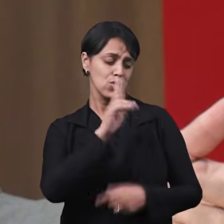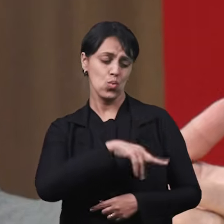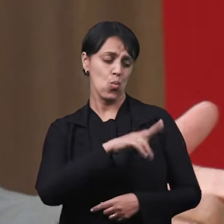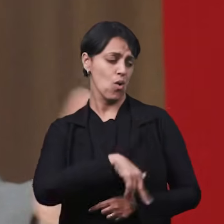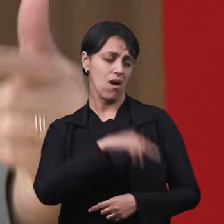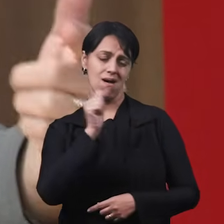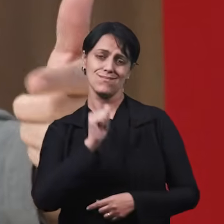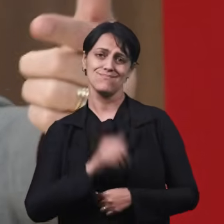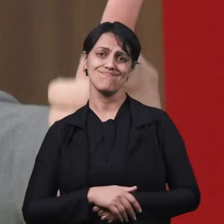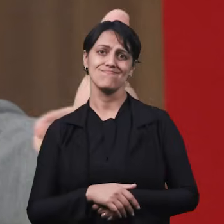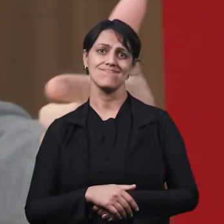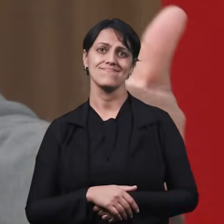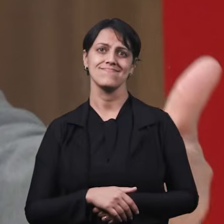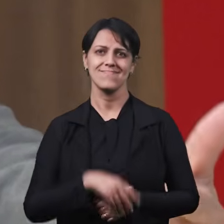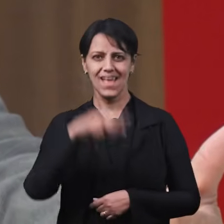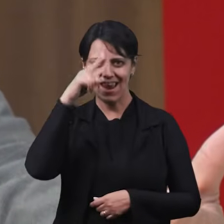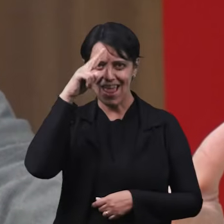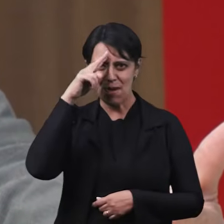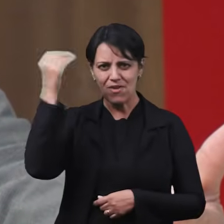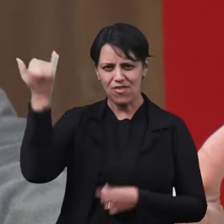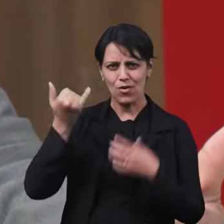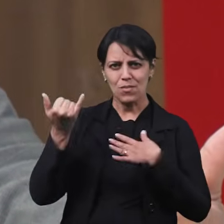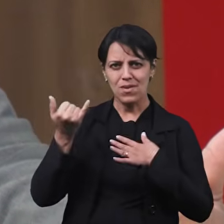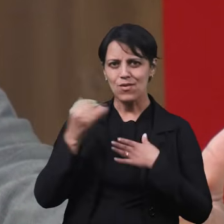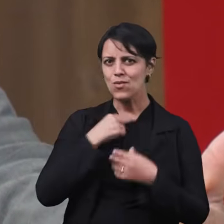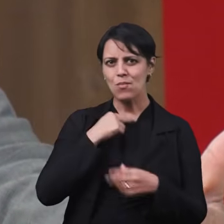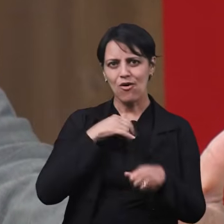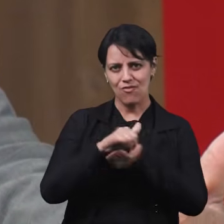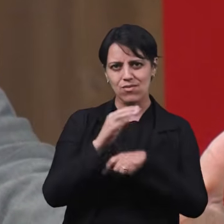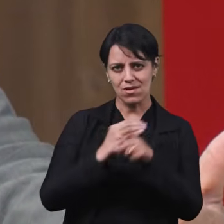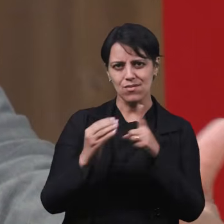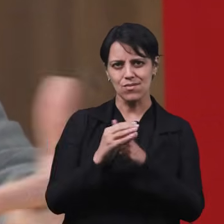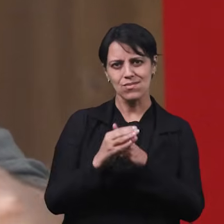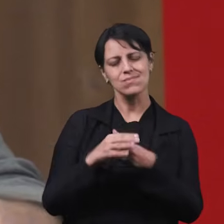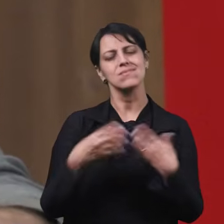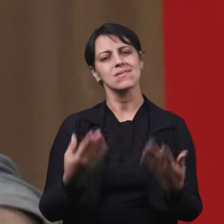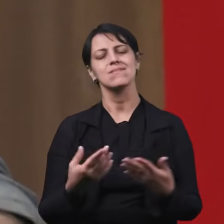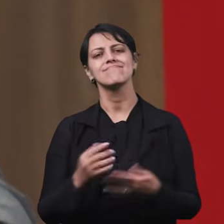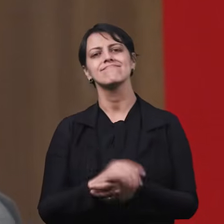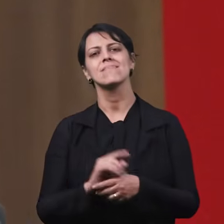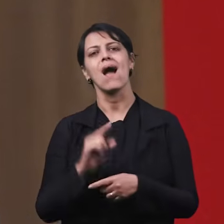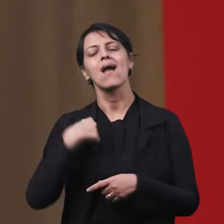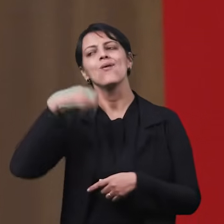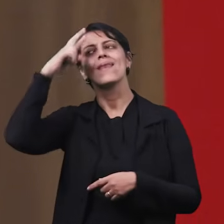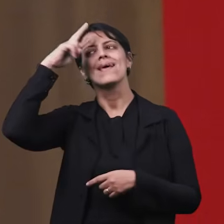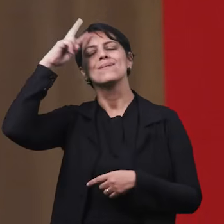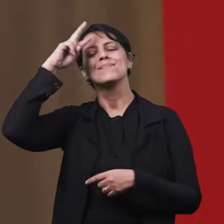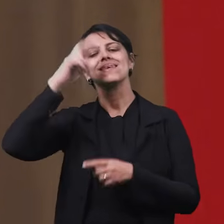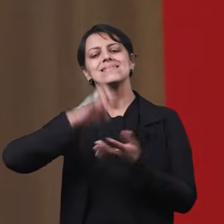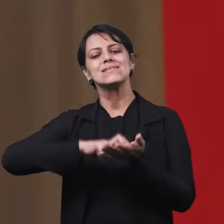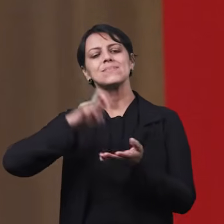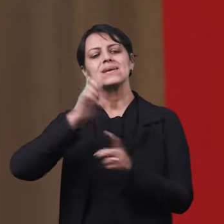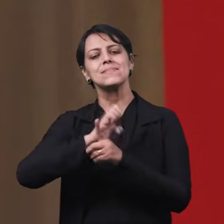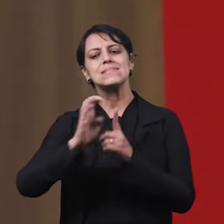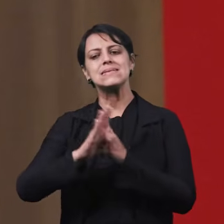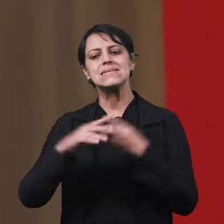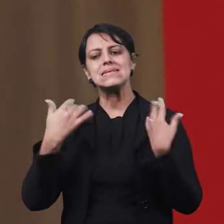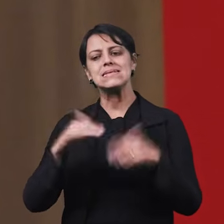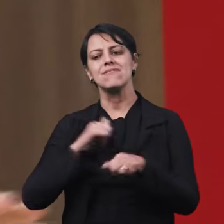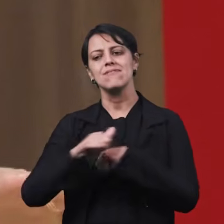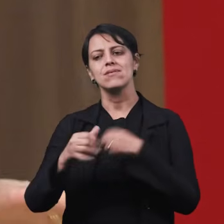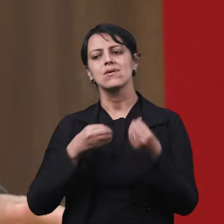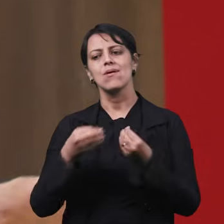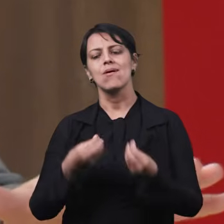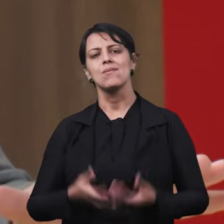que o senhor tinha me falado que não era para eu sair do culto? Não ficar fora dos cultos. Não ficar fora dos cultos? Então, eu lembrei disso e falei bem assim: tá,